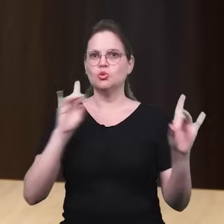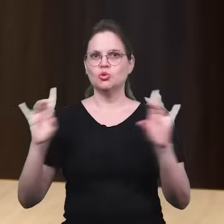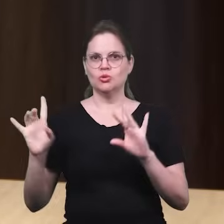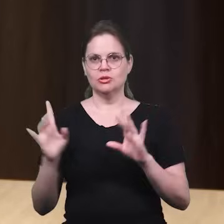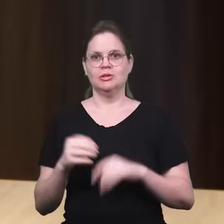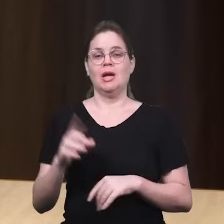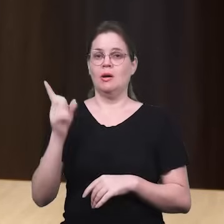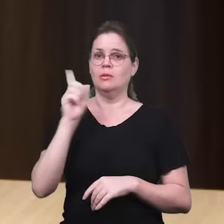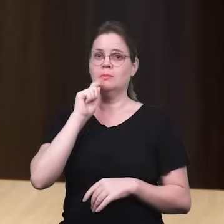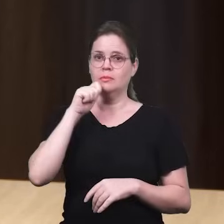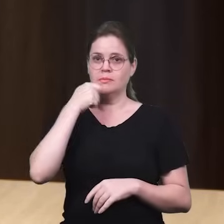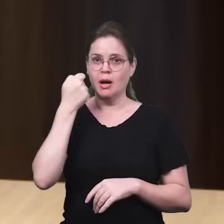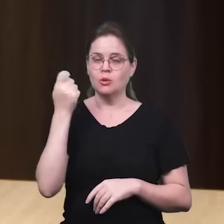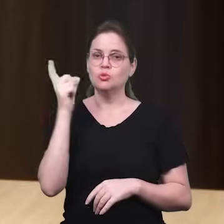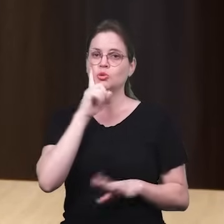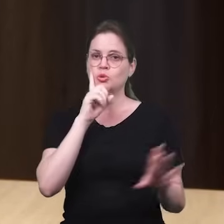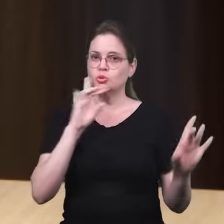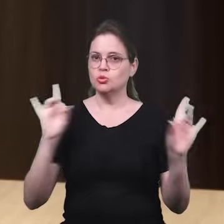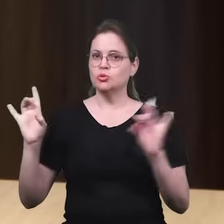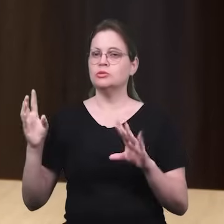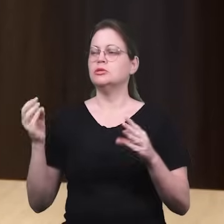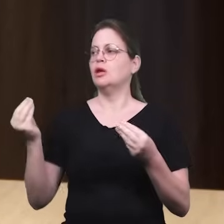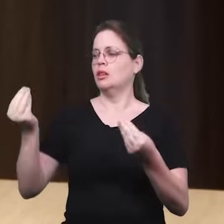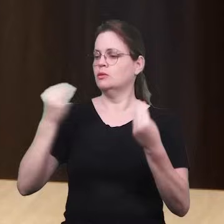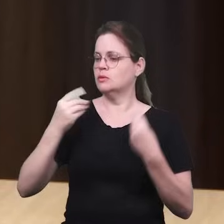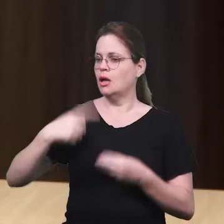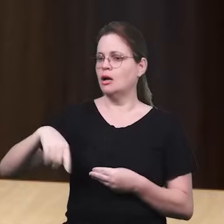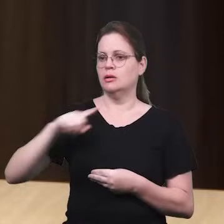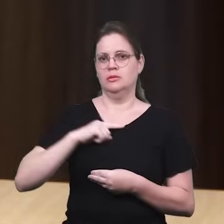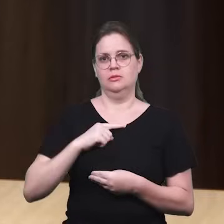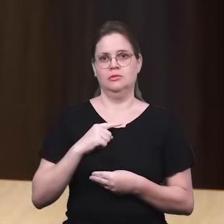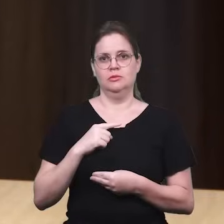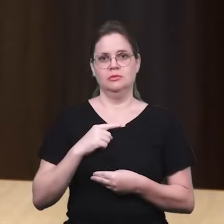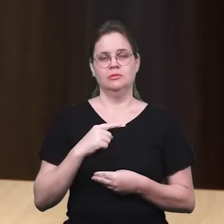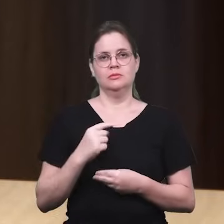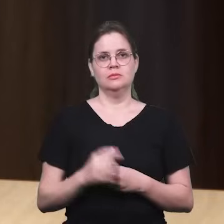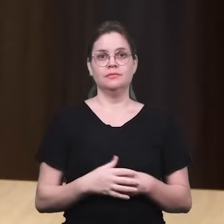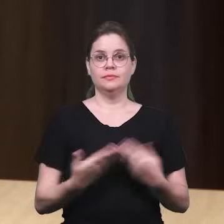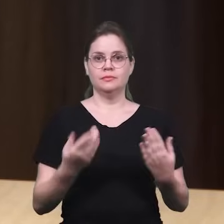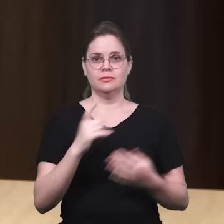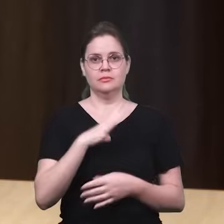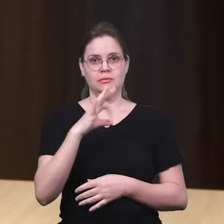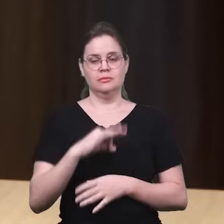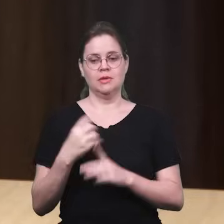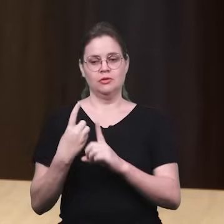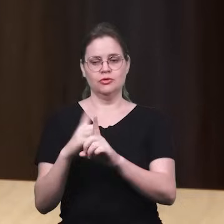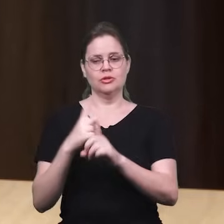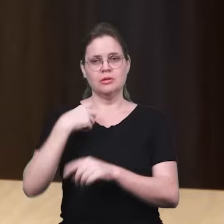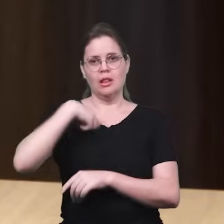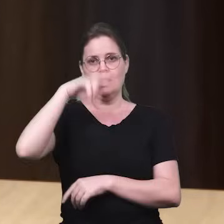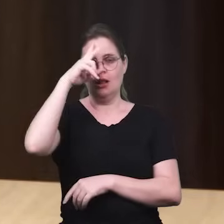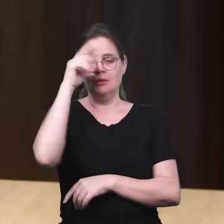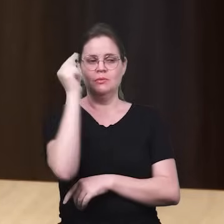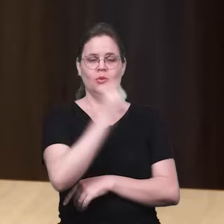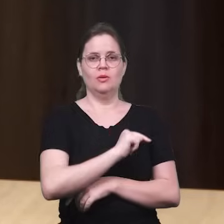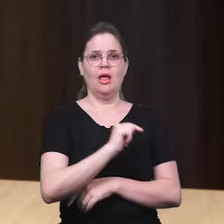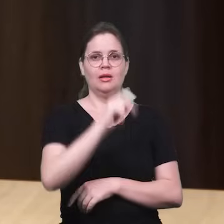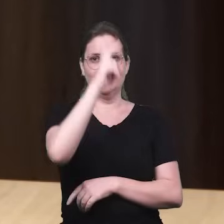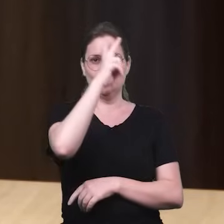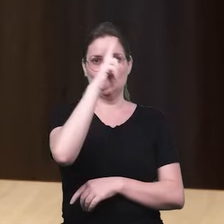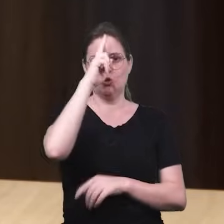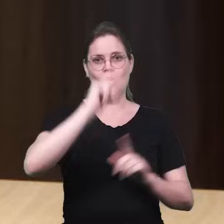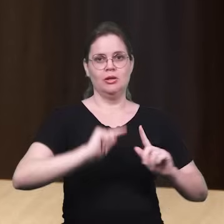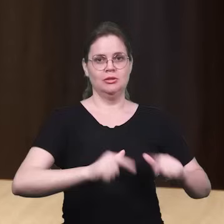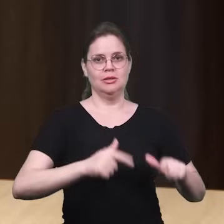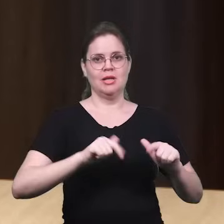pão cotidiano, nos dá hoje, Senhor. Cada dia. Os discípulos certamente se lembraram, não é, desse momento maravilhoso da história